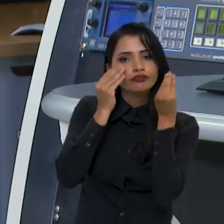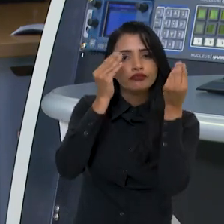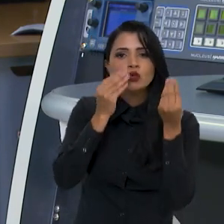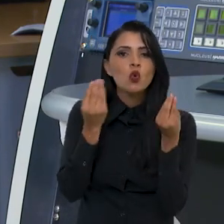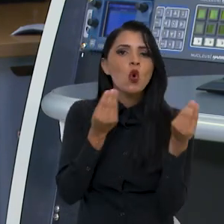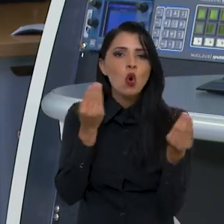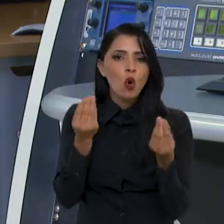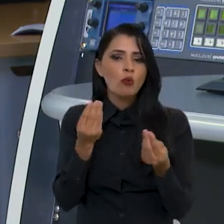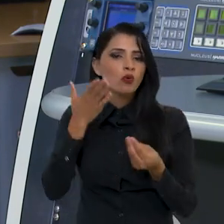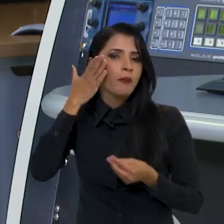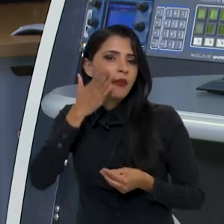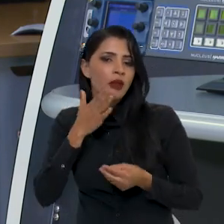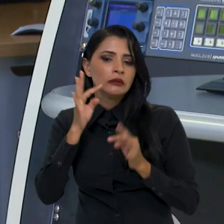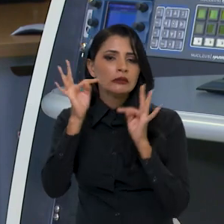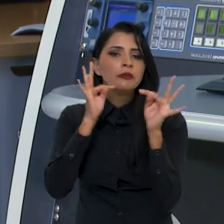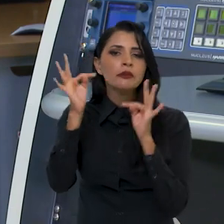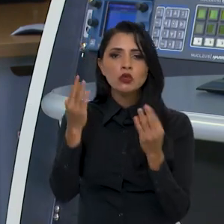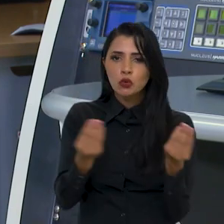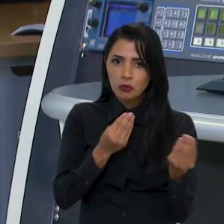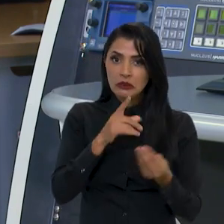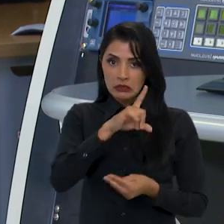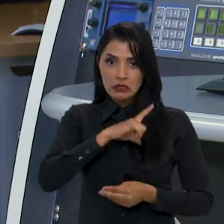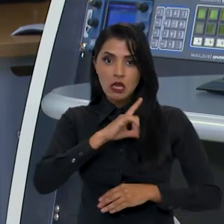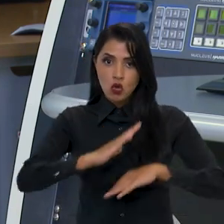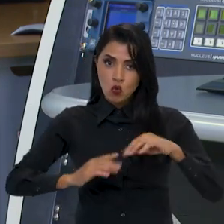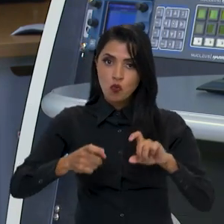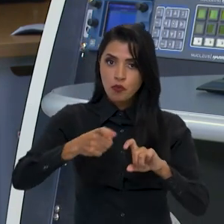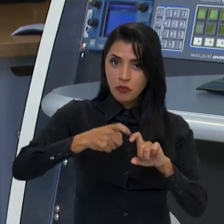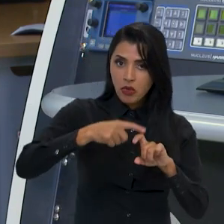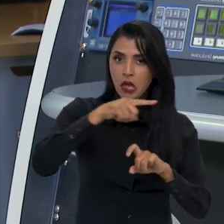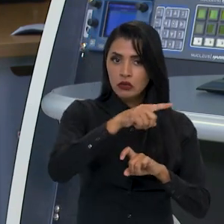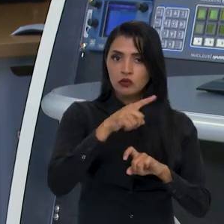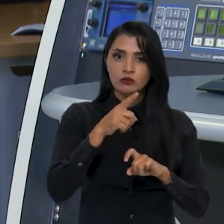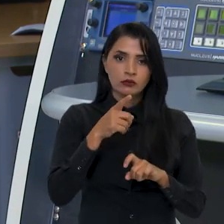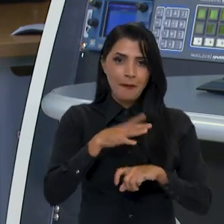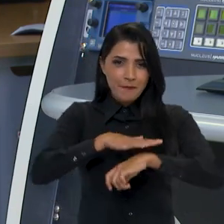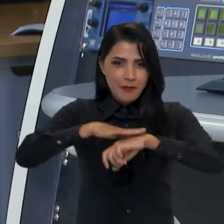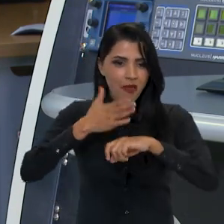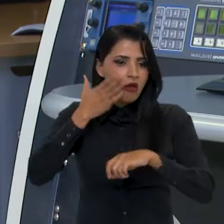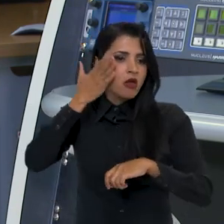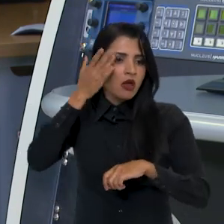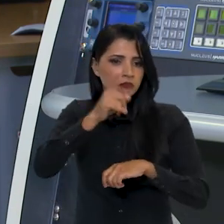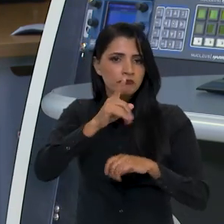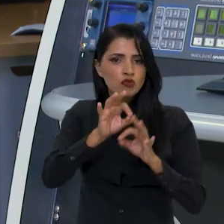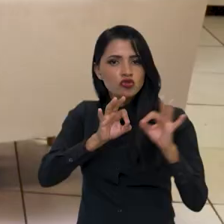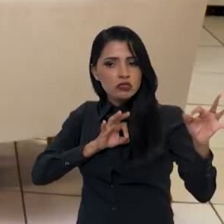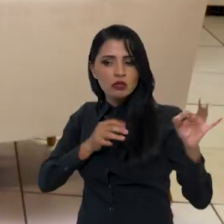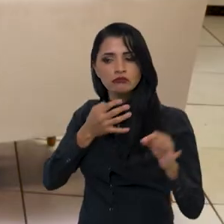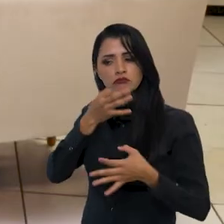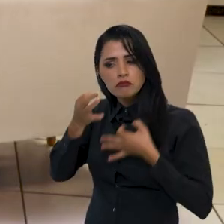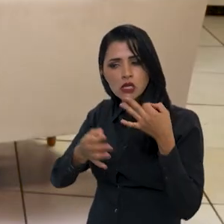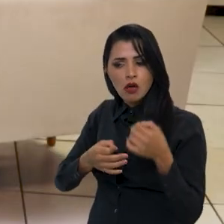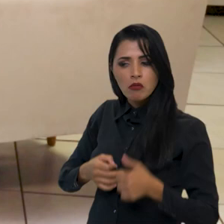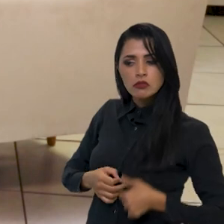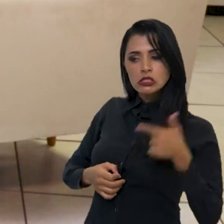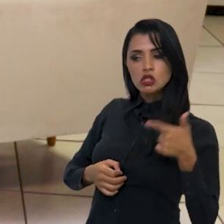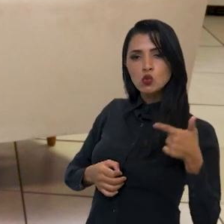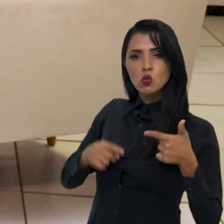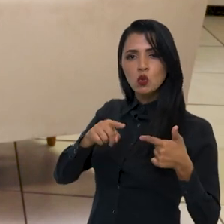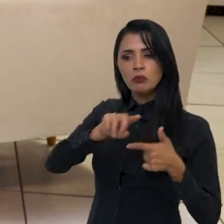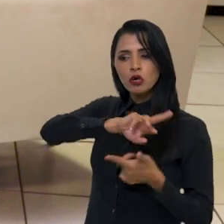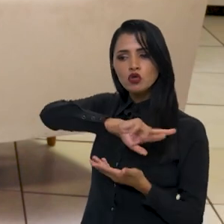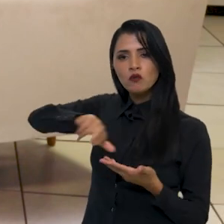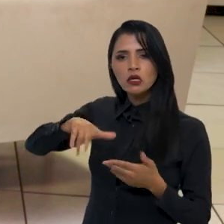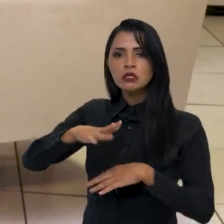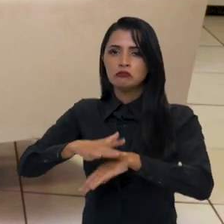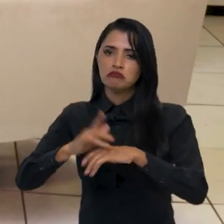em dermatologia. Então, se você tiver um dermatologista à distância, dando uma segunda opinião para